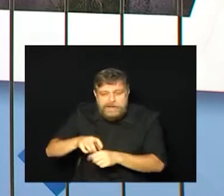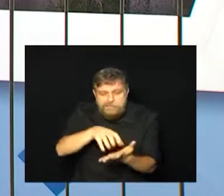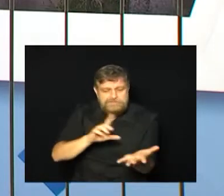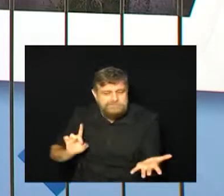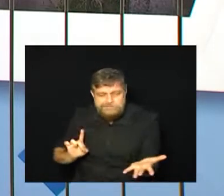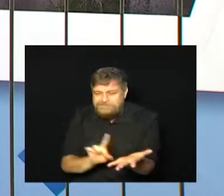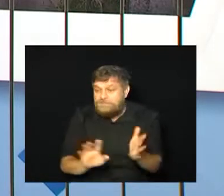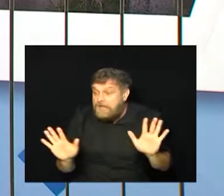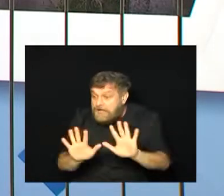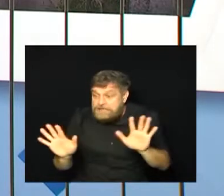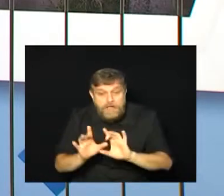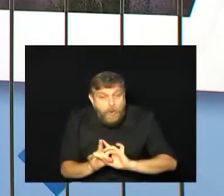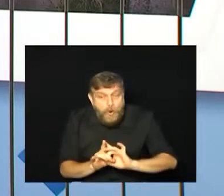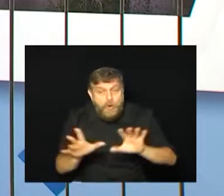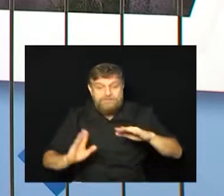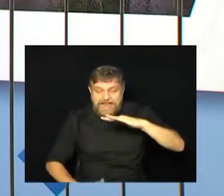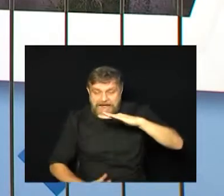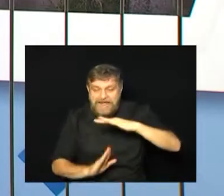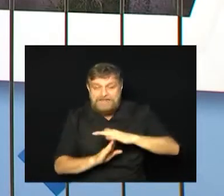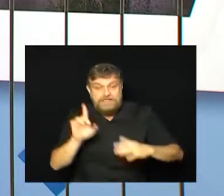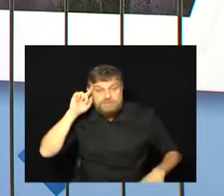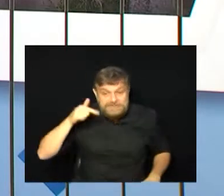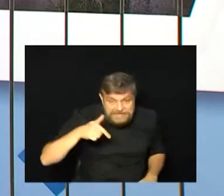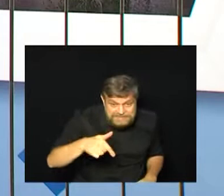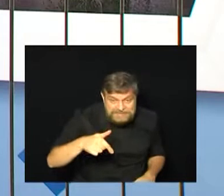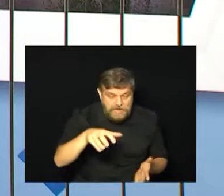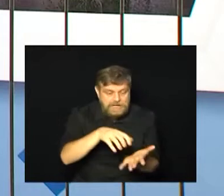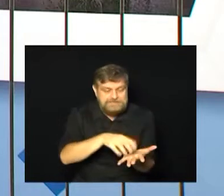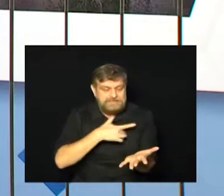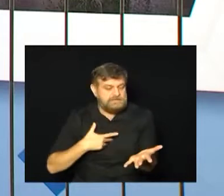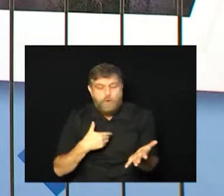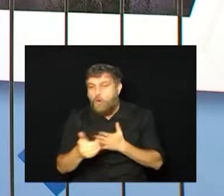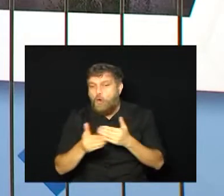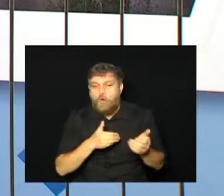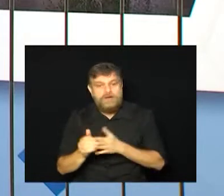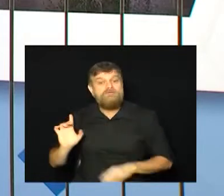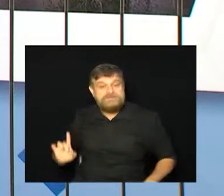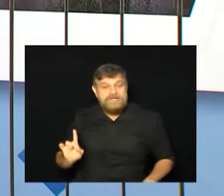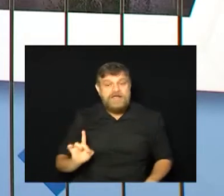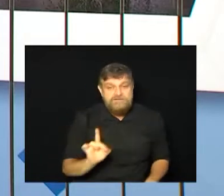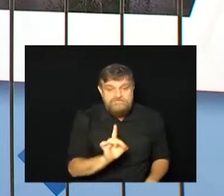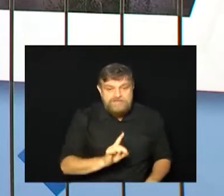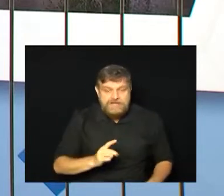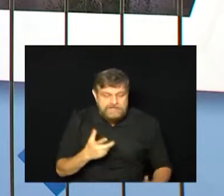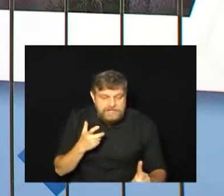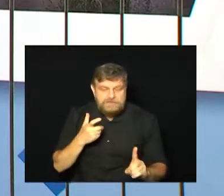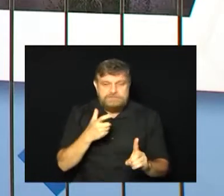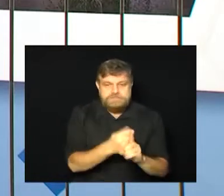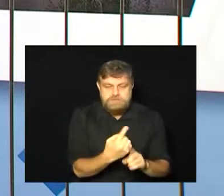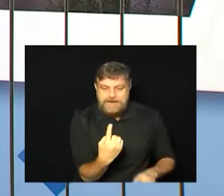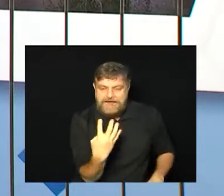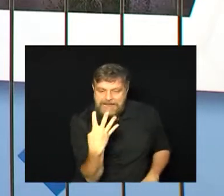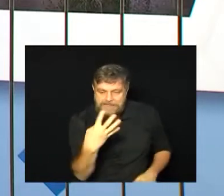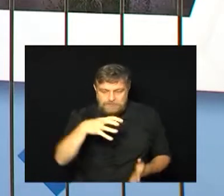saúde, mas agora não. Até o dia 7 você pode procurar um centro de saúde e se vacinar. Olha só, são 14 centros